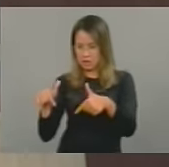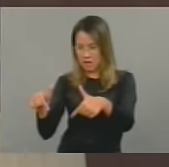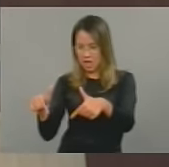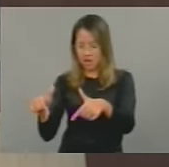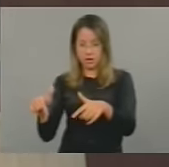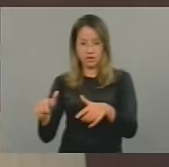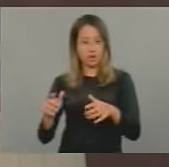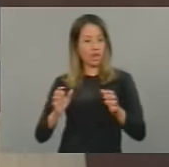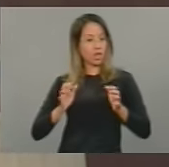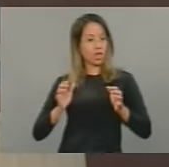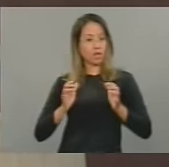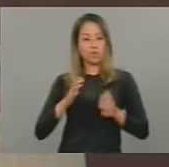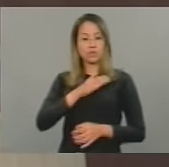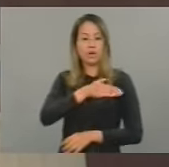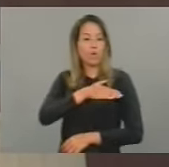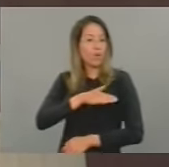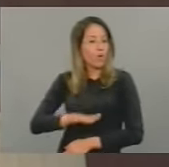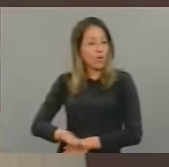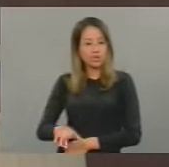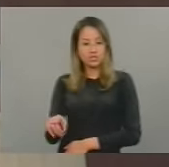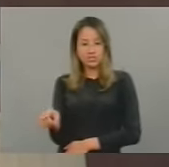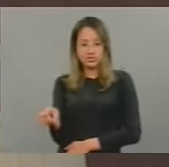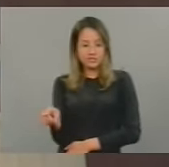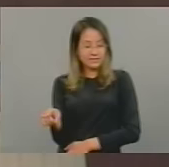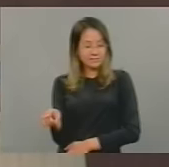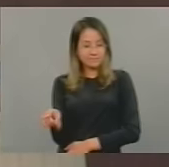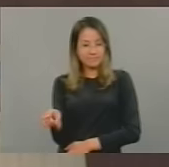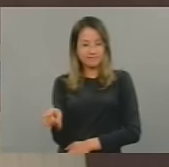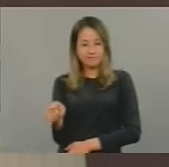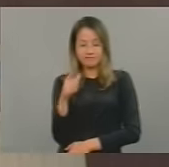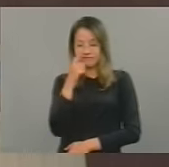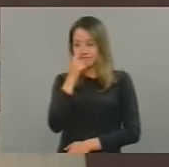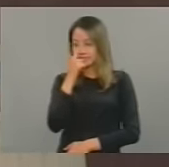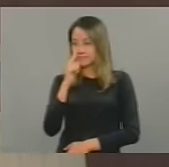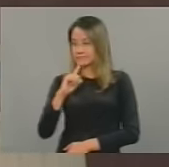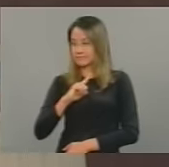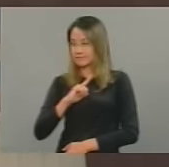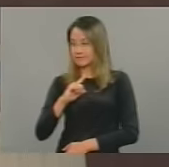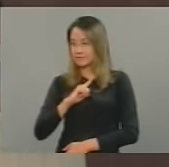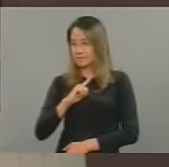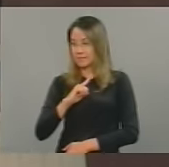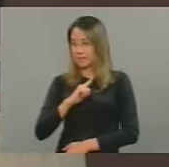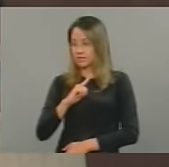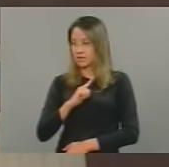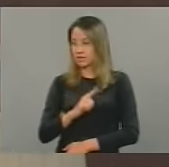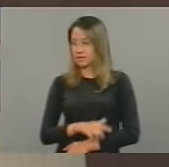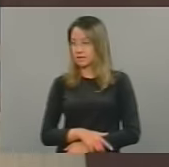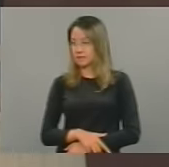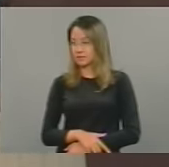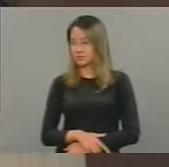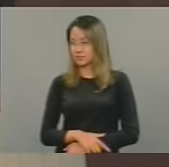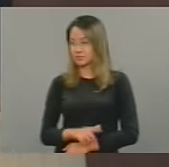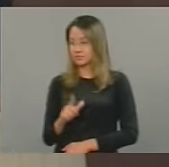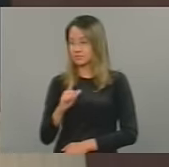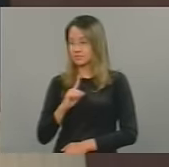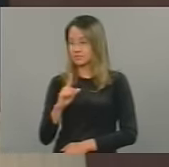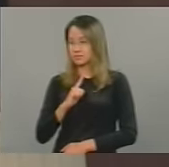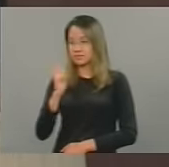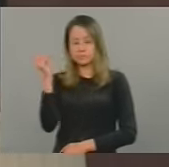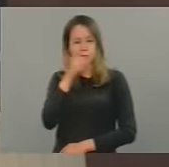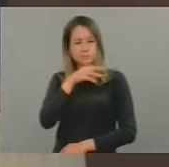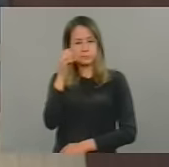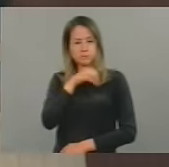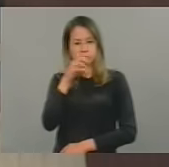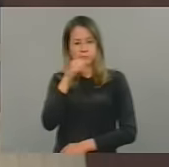seus direitos. Se tem uma chaga profunda nesse país, é essa da desigualdade, da arrogância do poder